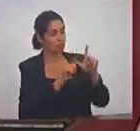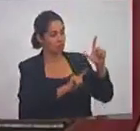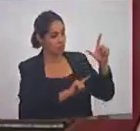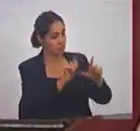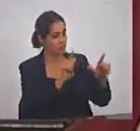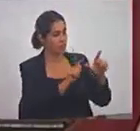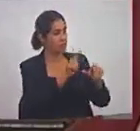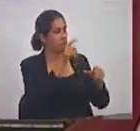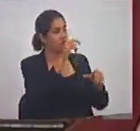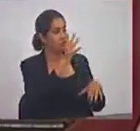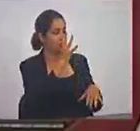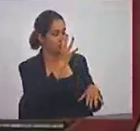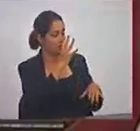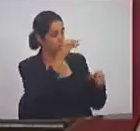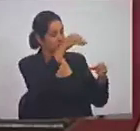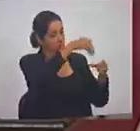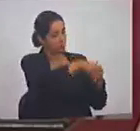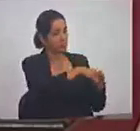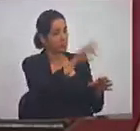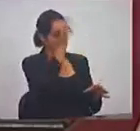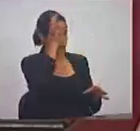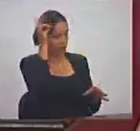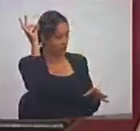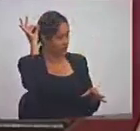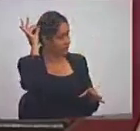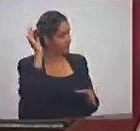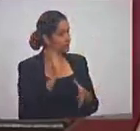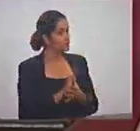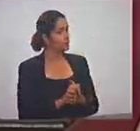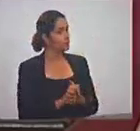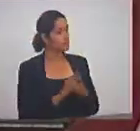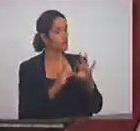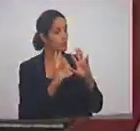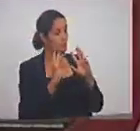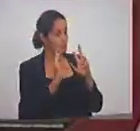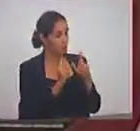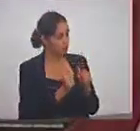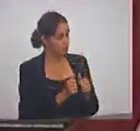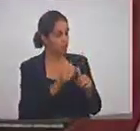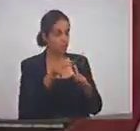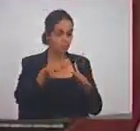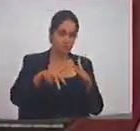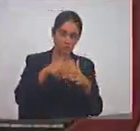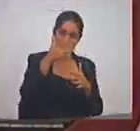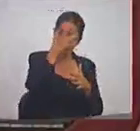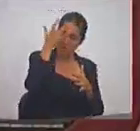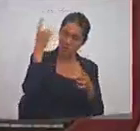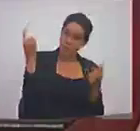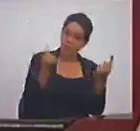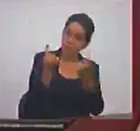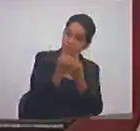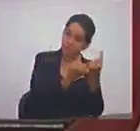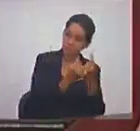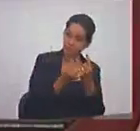que nos assiste em casa através da TV Unifev e a todos que estão no plenário. Eu costumo